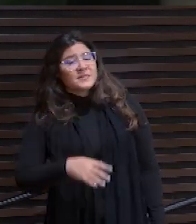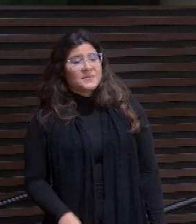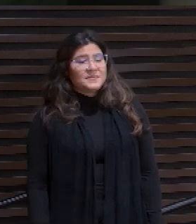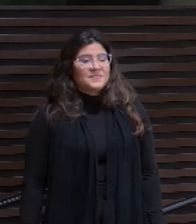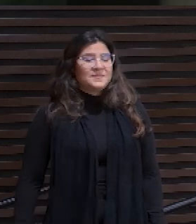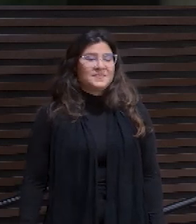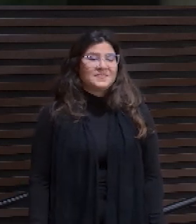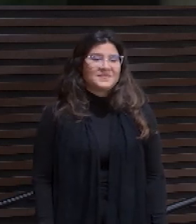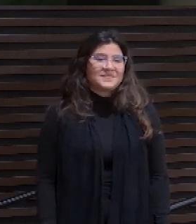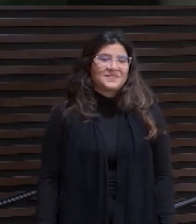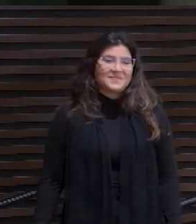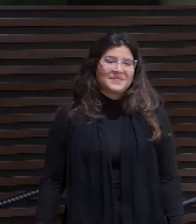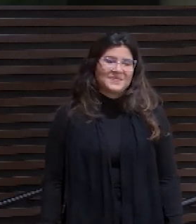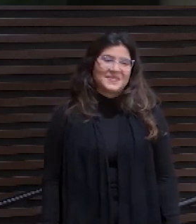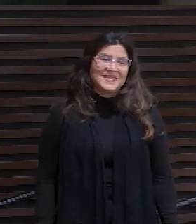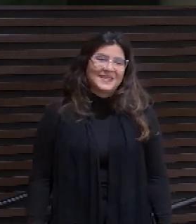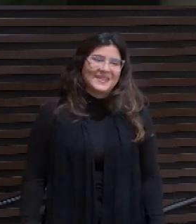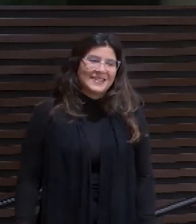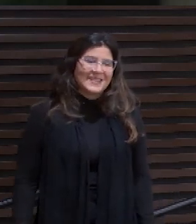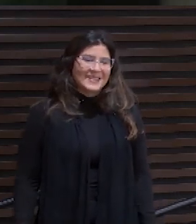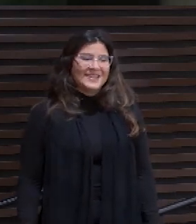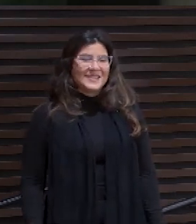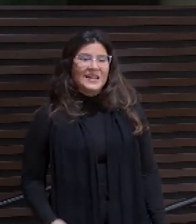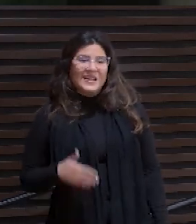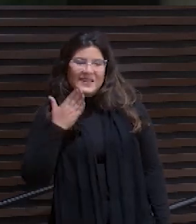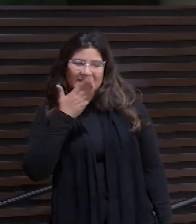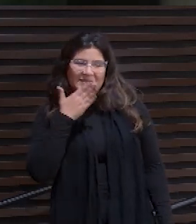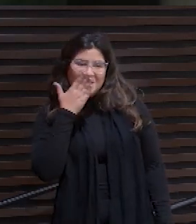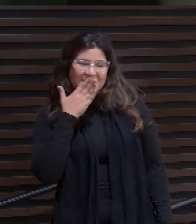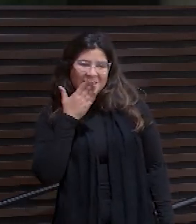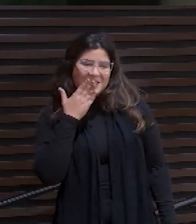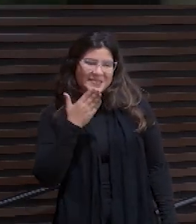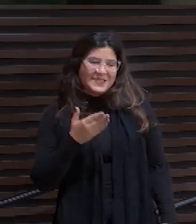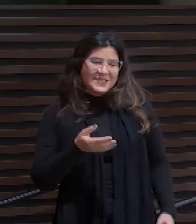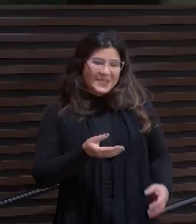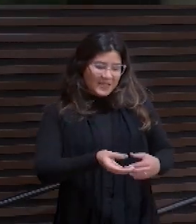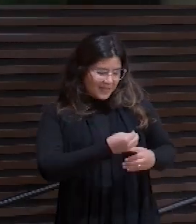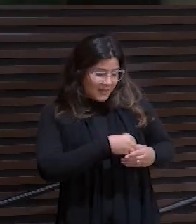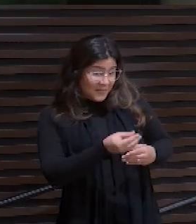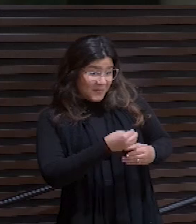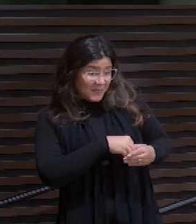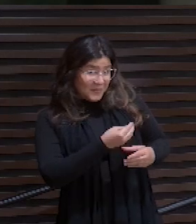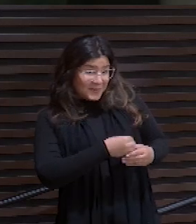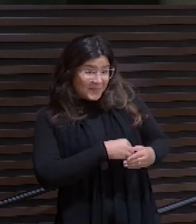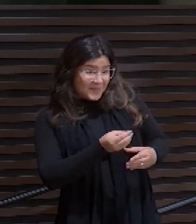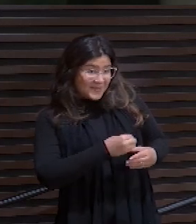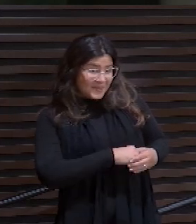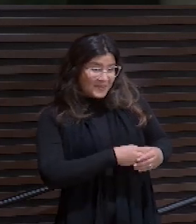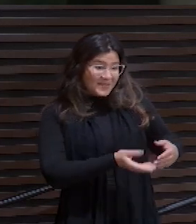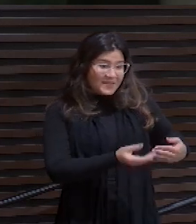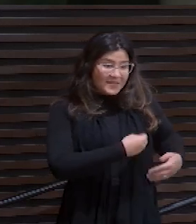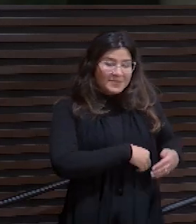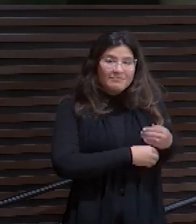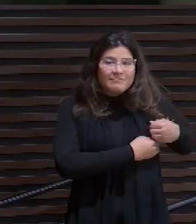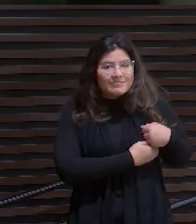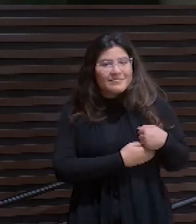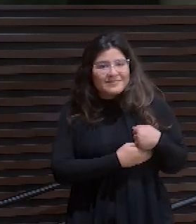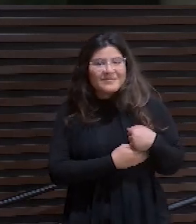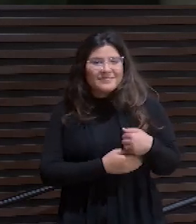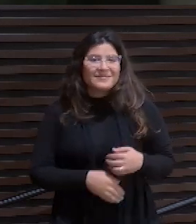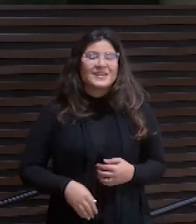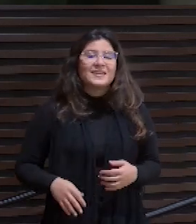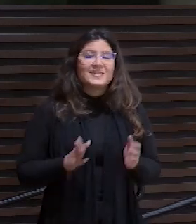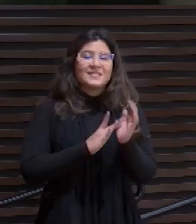Volta colocando os docinhos na bolsa da esposa, né? Os pastelzinhos na bolsa da esposa, vamos levar para casa. Então, meus irmãos, Jesus está mostrando aqui que